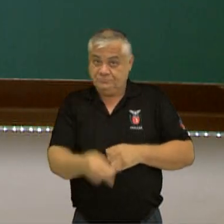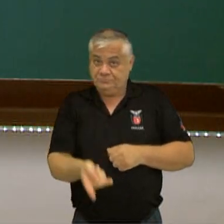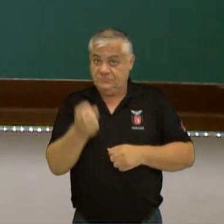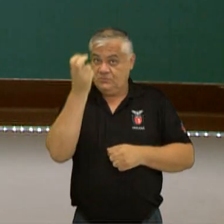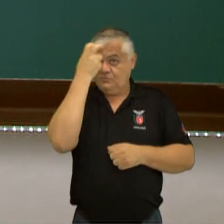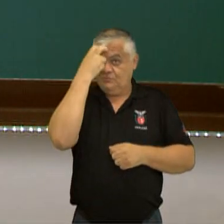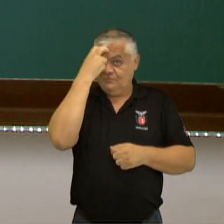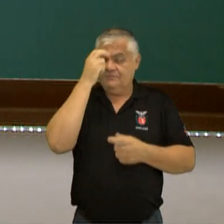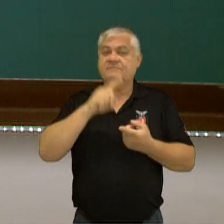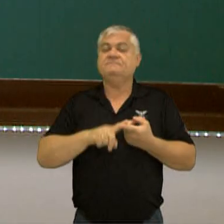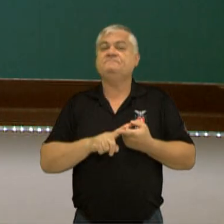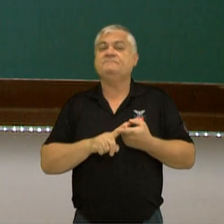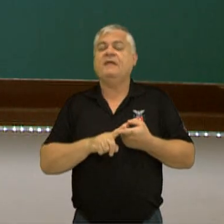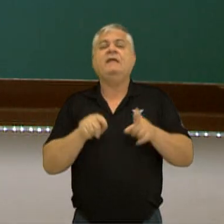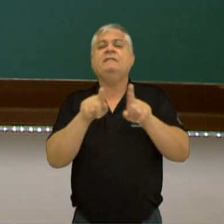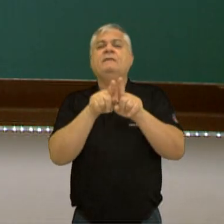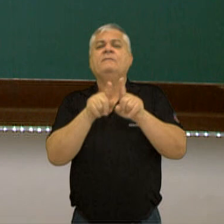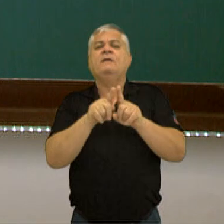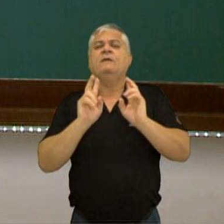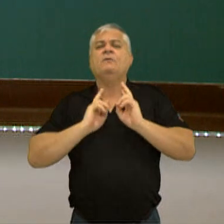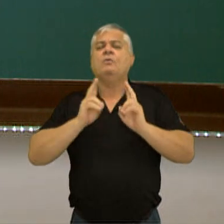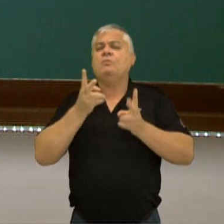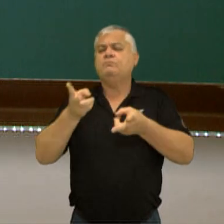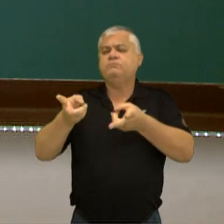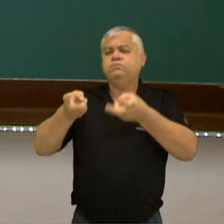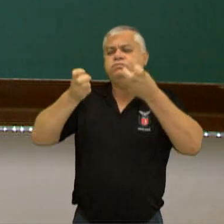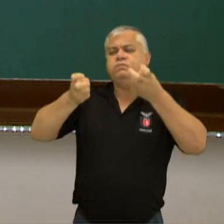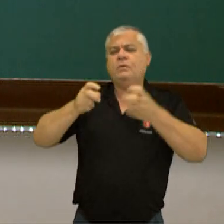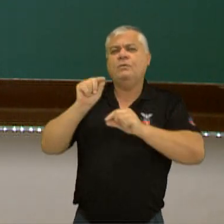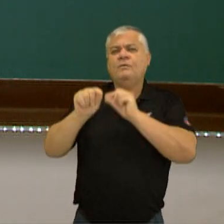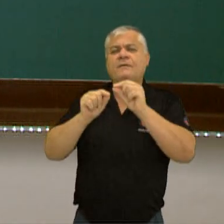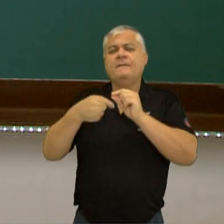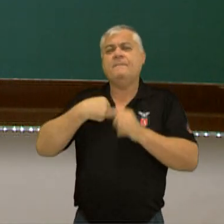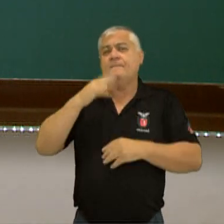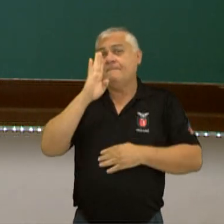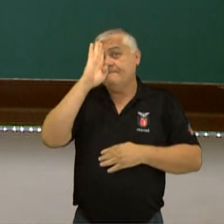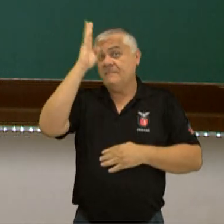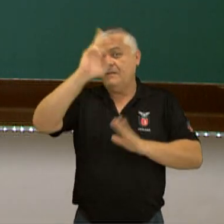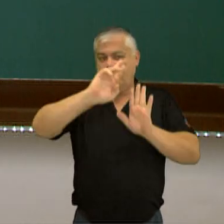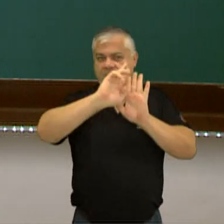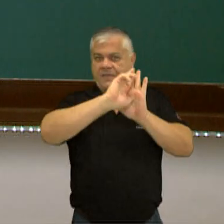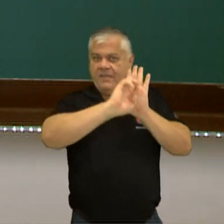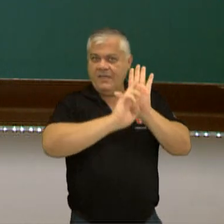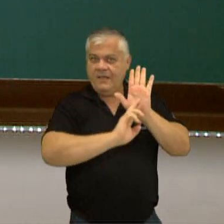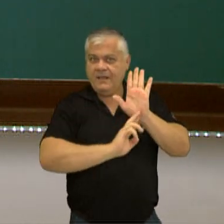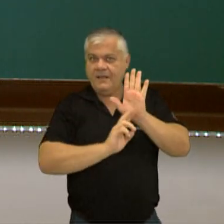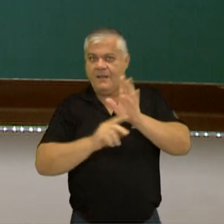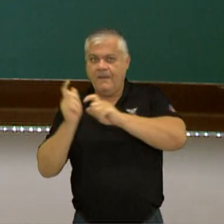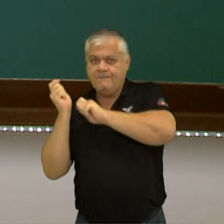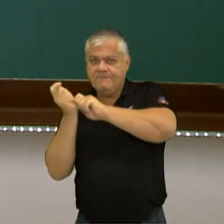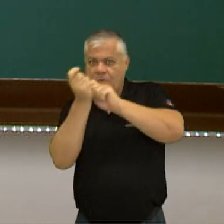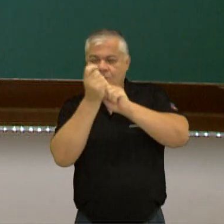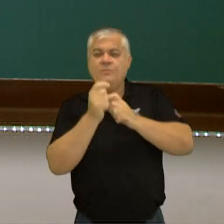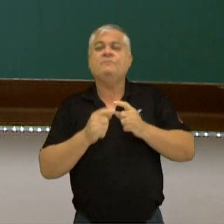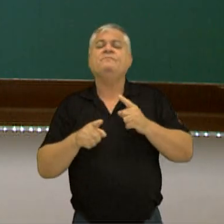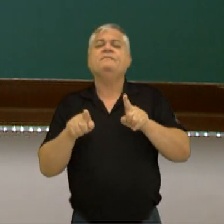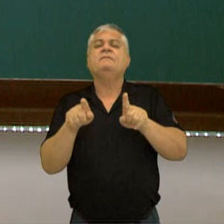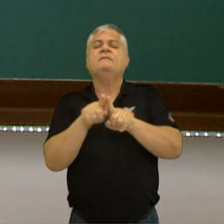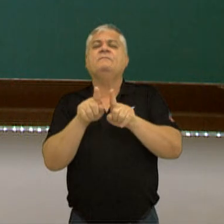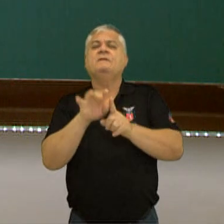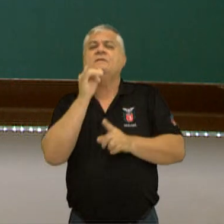cultural, que você consiga reconhecer as principais regras do beisebol e você